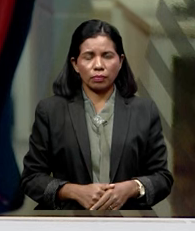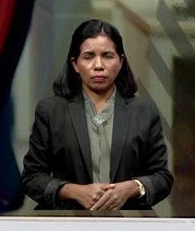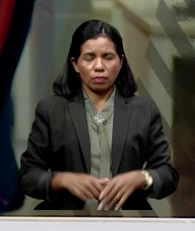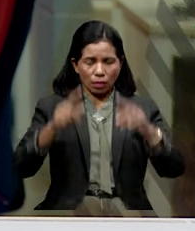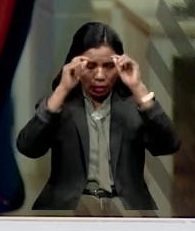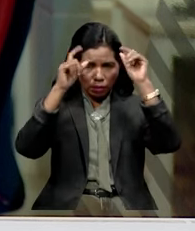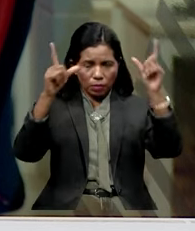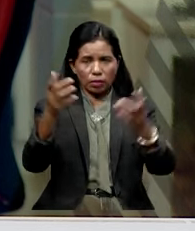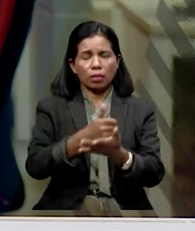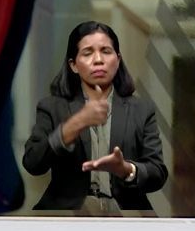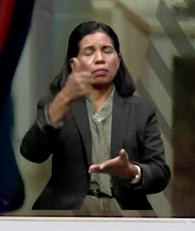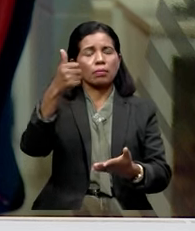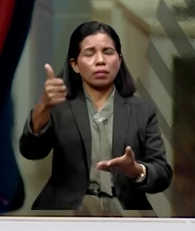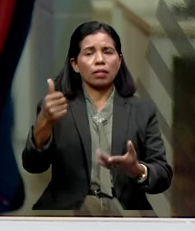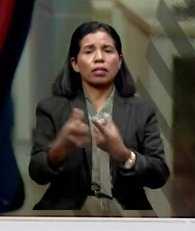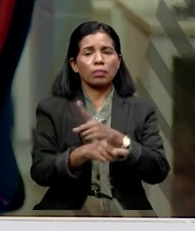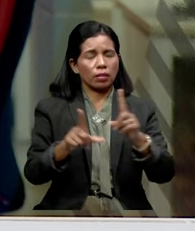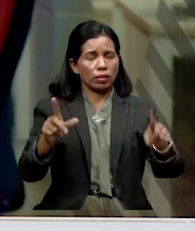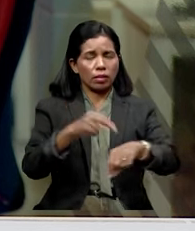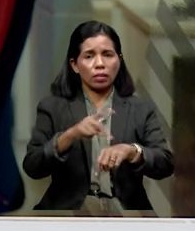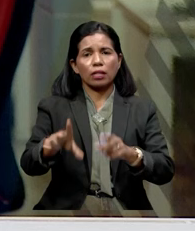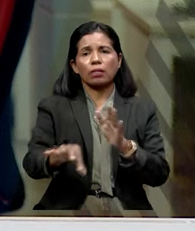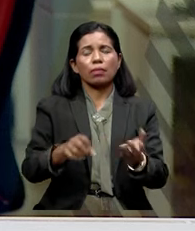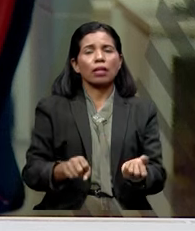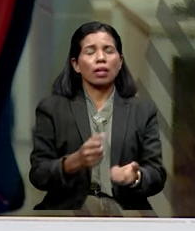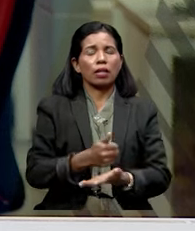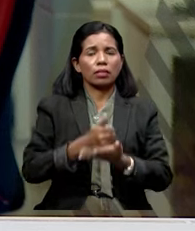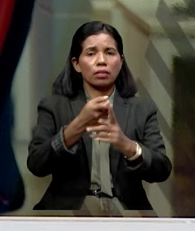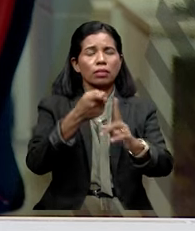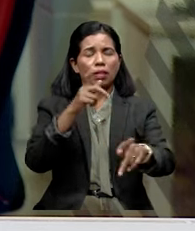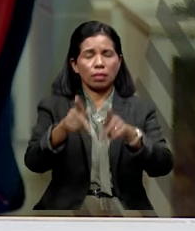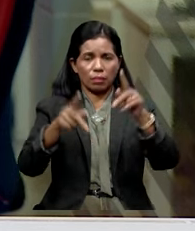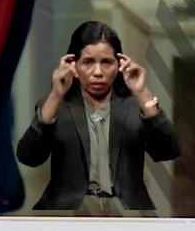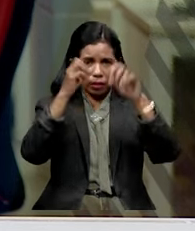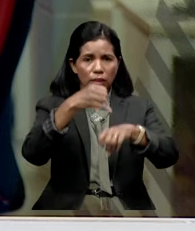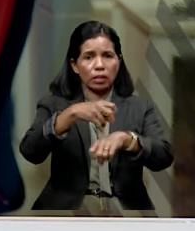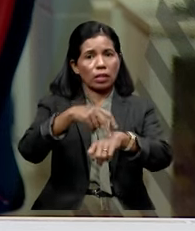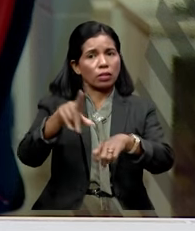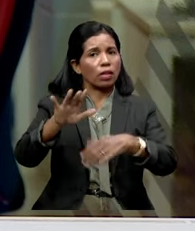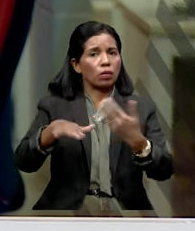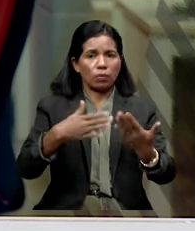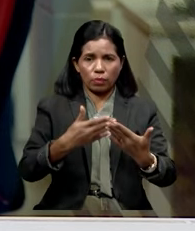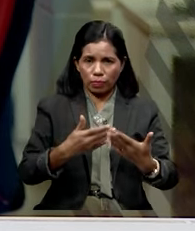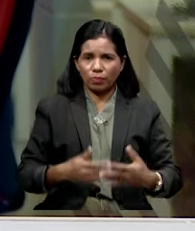Timor-Leste manan luta ba libertação nacional, também retan apoio se comunidade internacional sira.